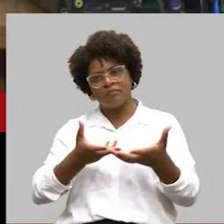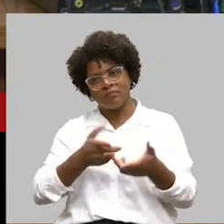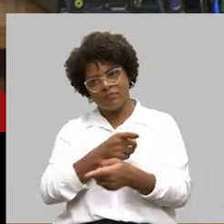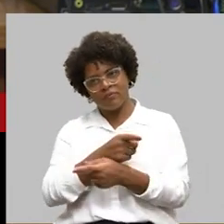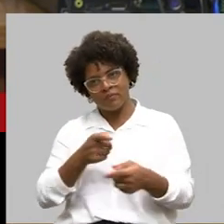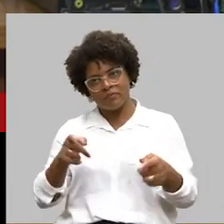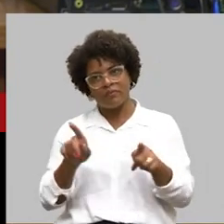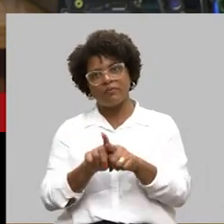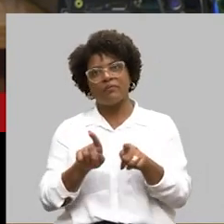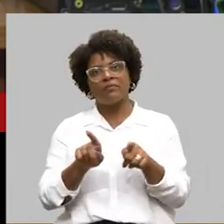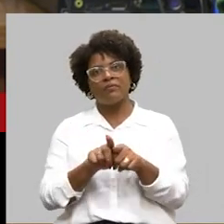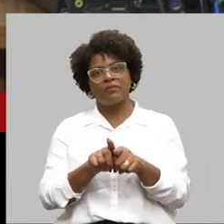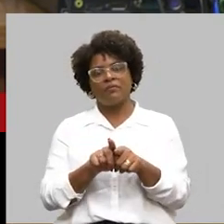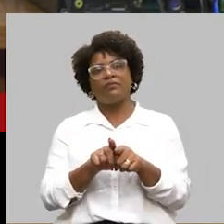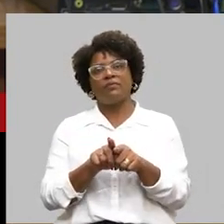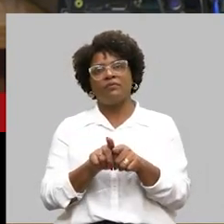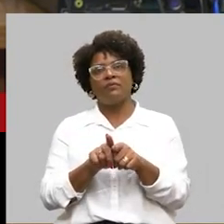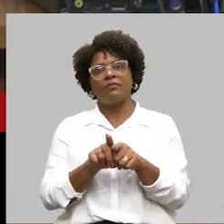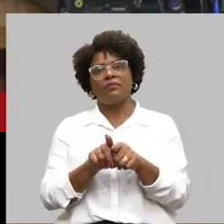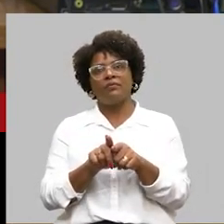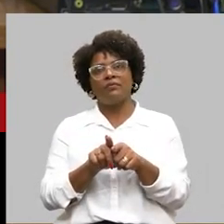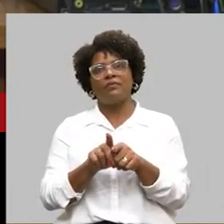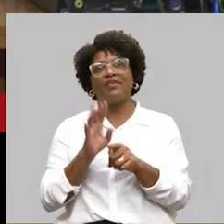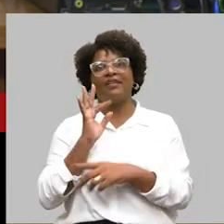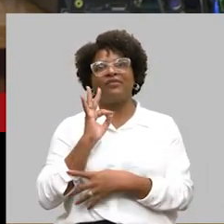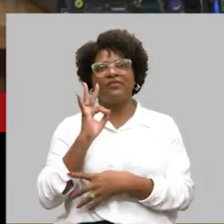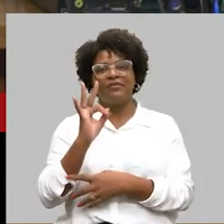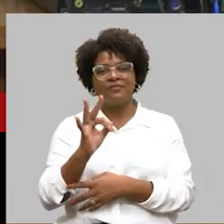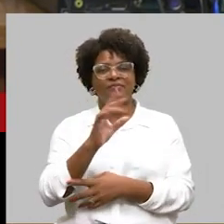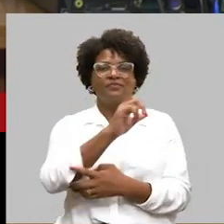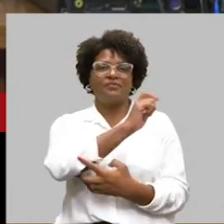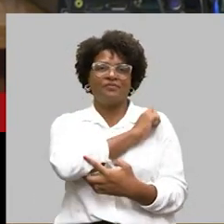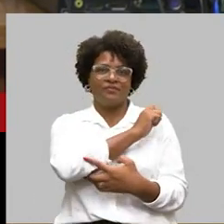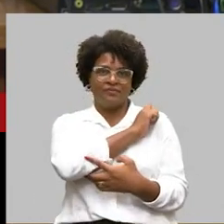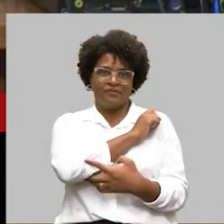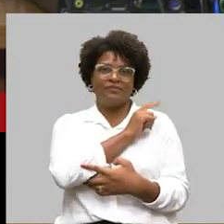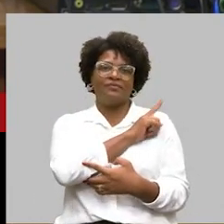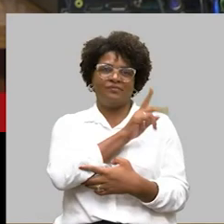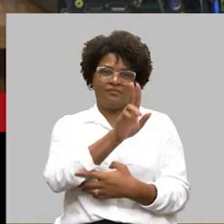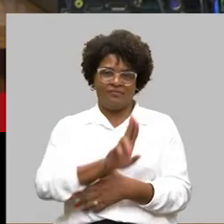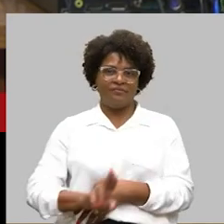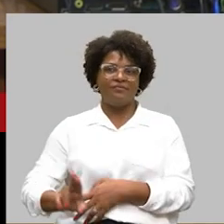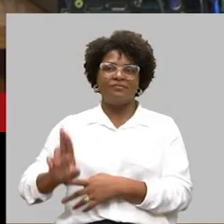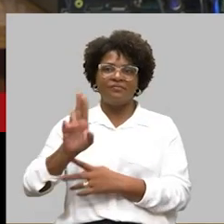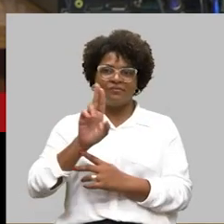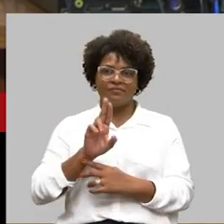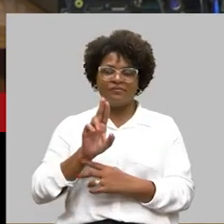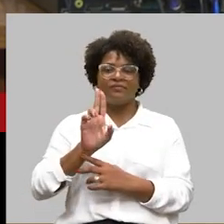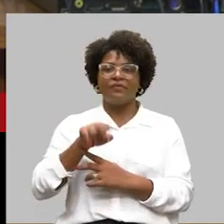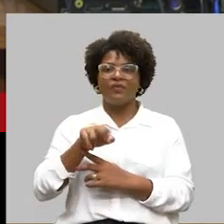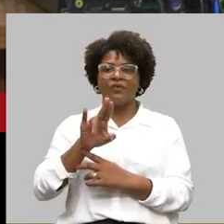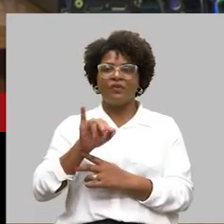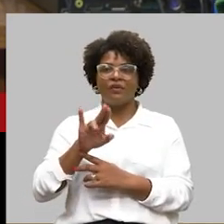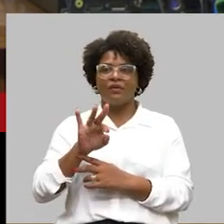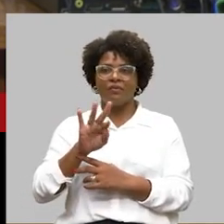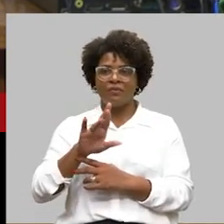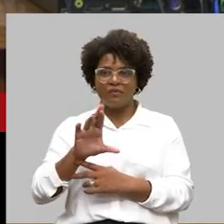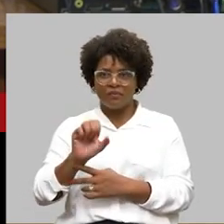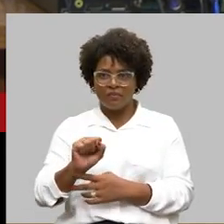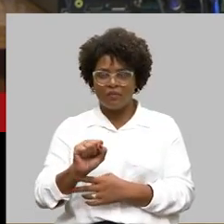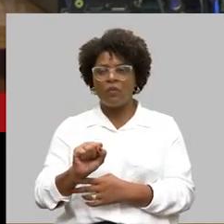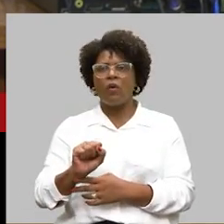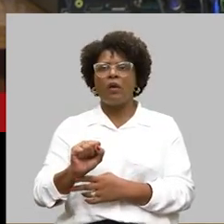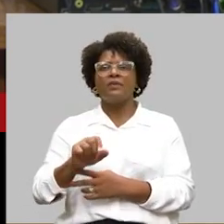a serem os futuros alunos da nossa universidade a unimontes ela abrange o Vale do